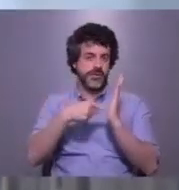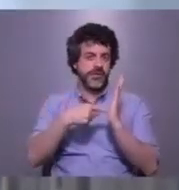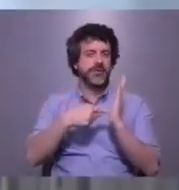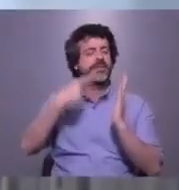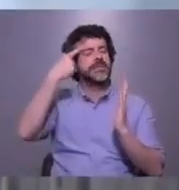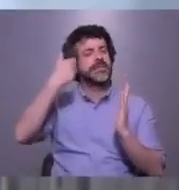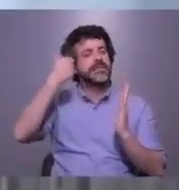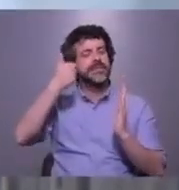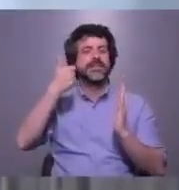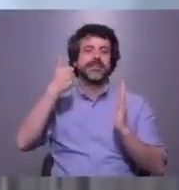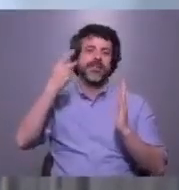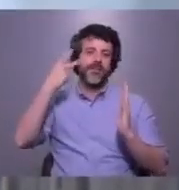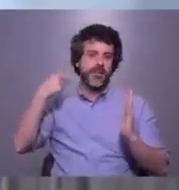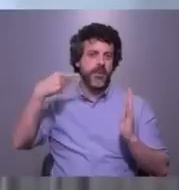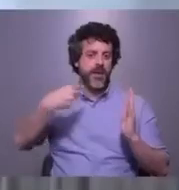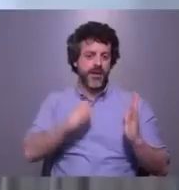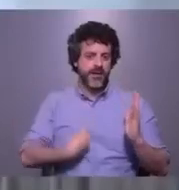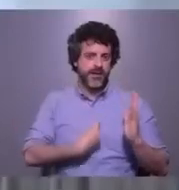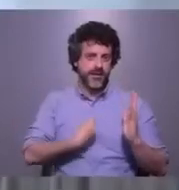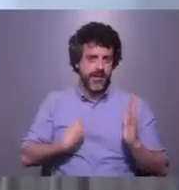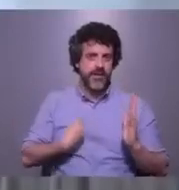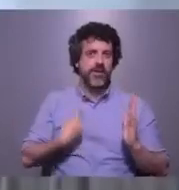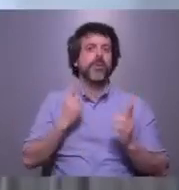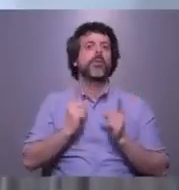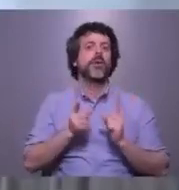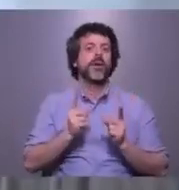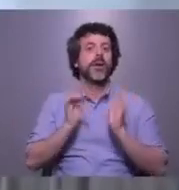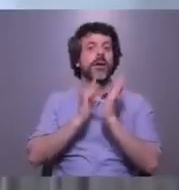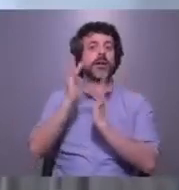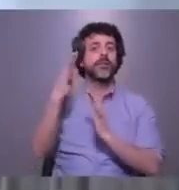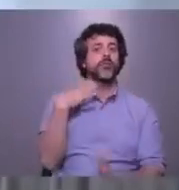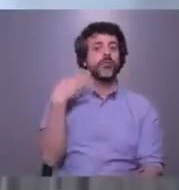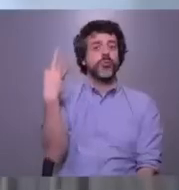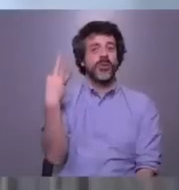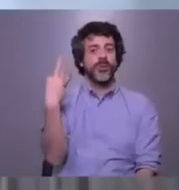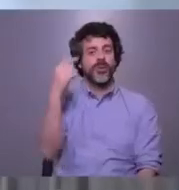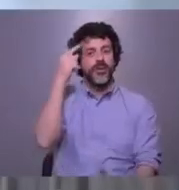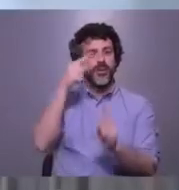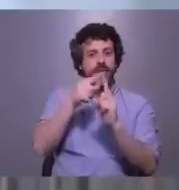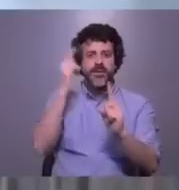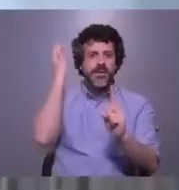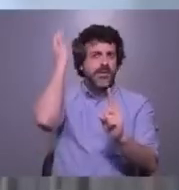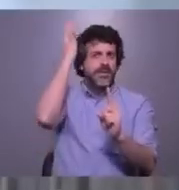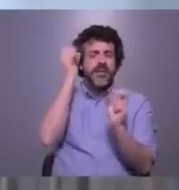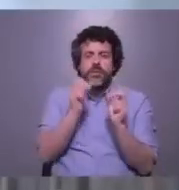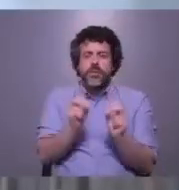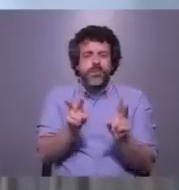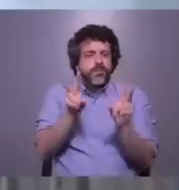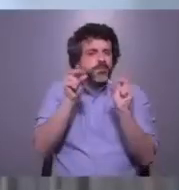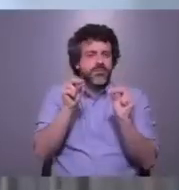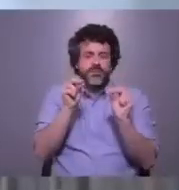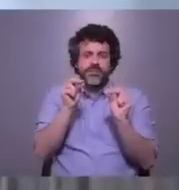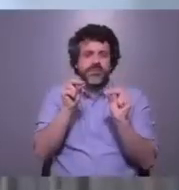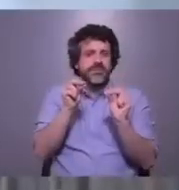cristã, afirmando que em Cristo Deus nos escolheu para sermos santos e irrepreensíveis em caridade na